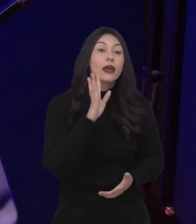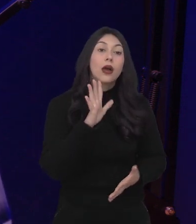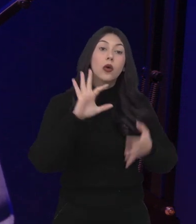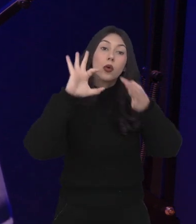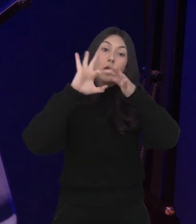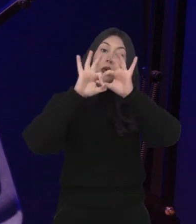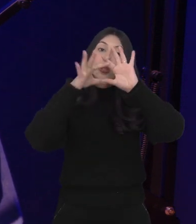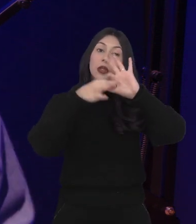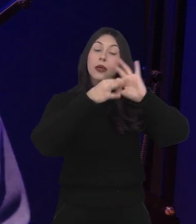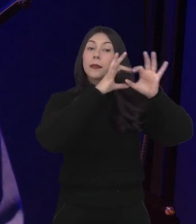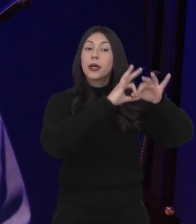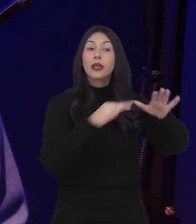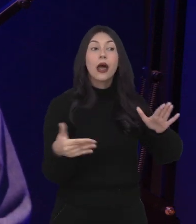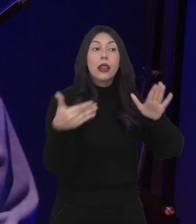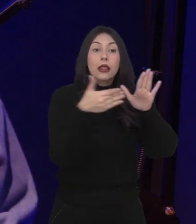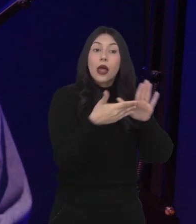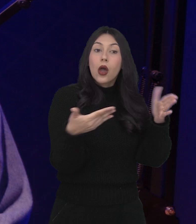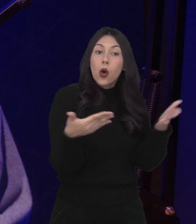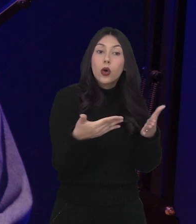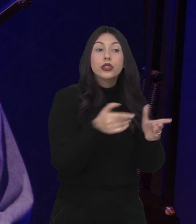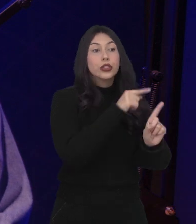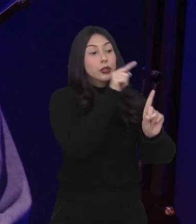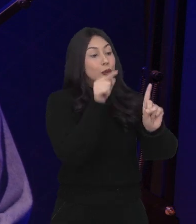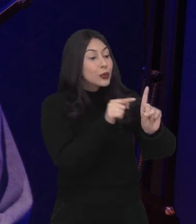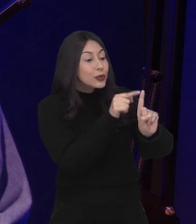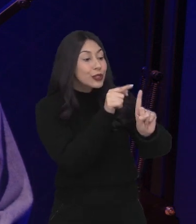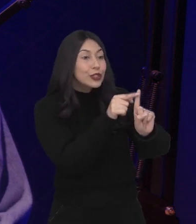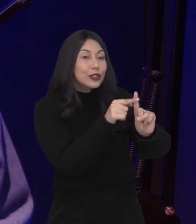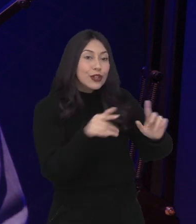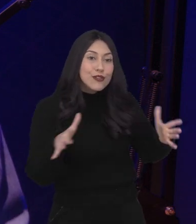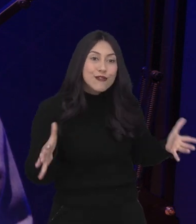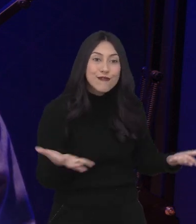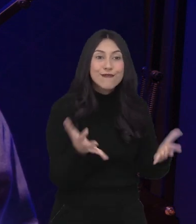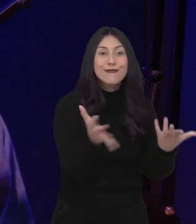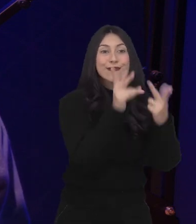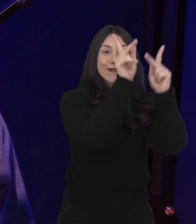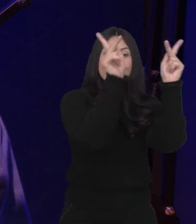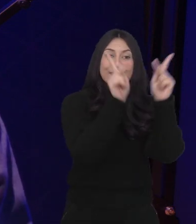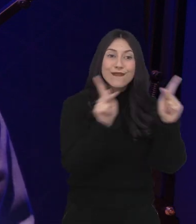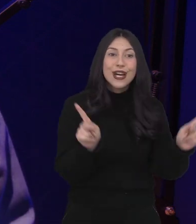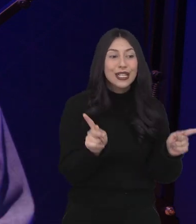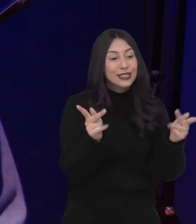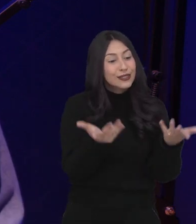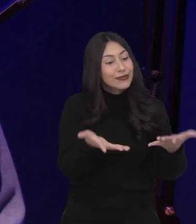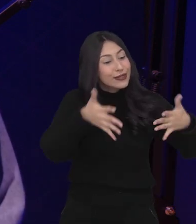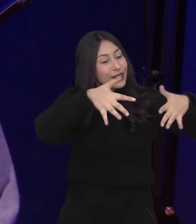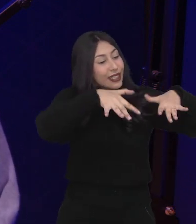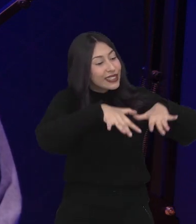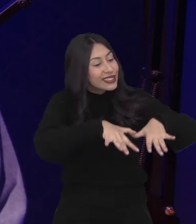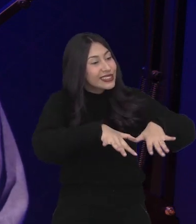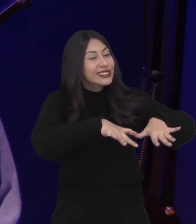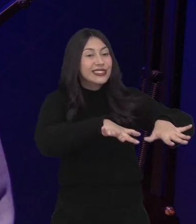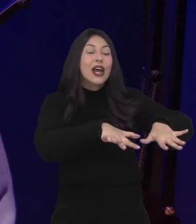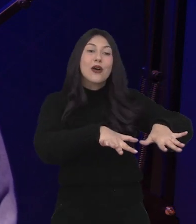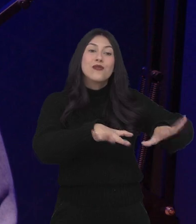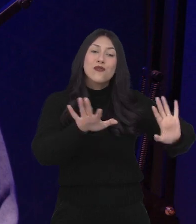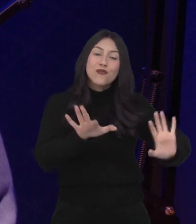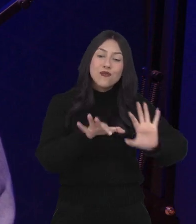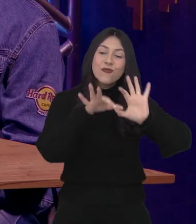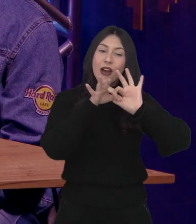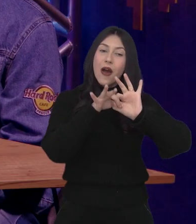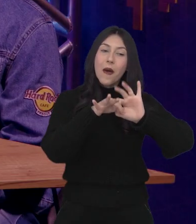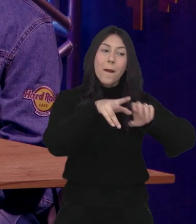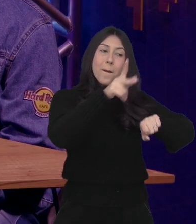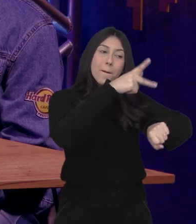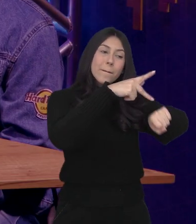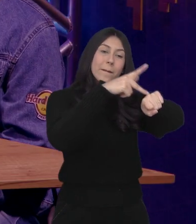que as Olimpíadas, então, até hoje elas continuam com esse objetivo de fazer a promoção da paz, a integração e a união entre os países, né,